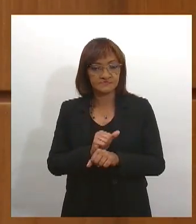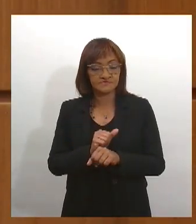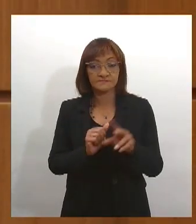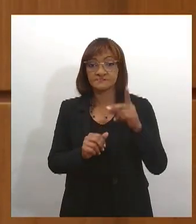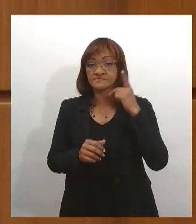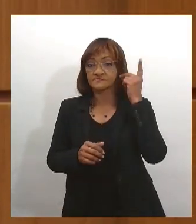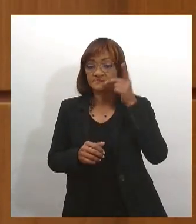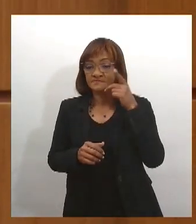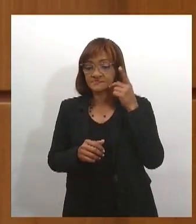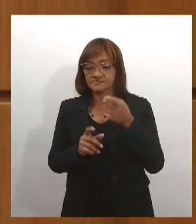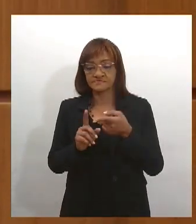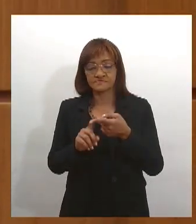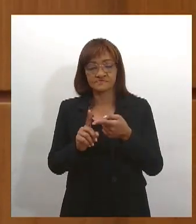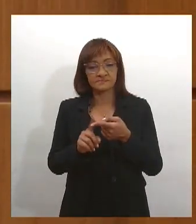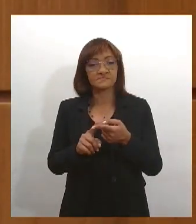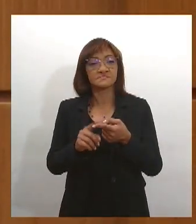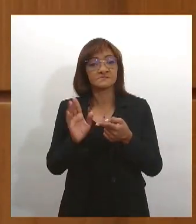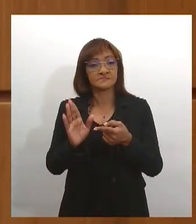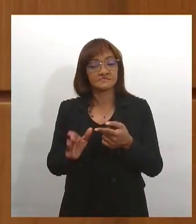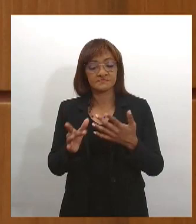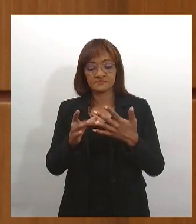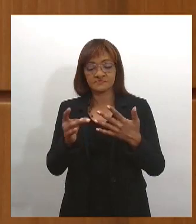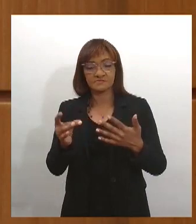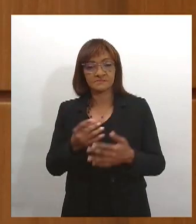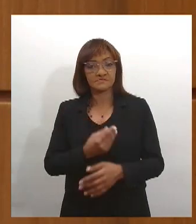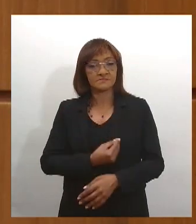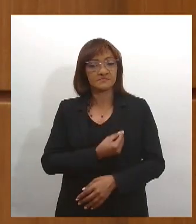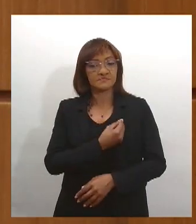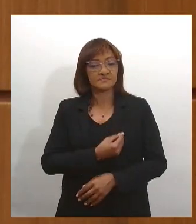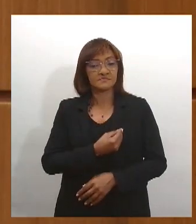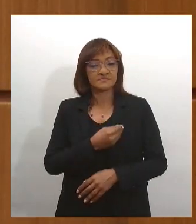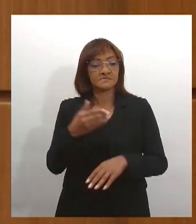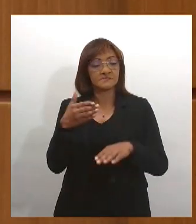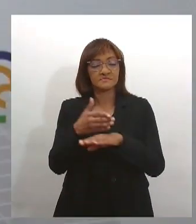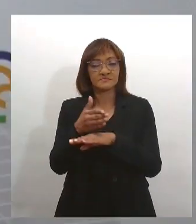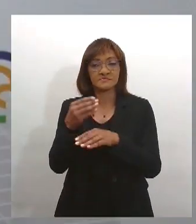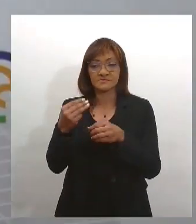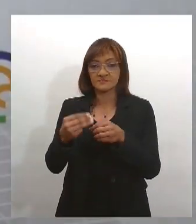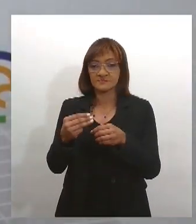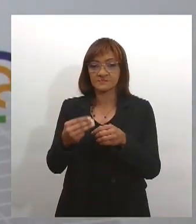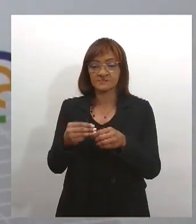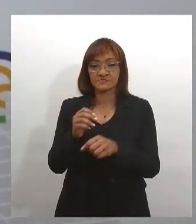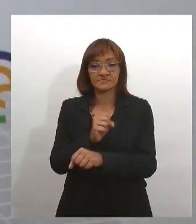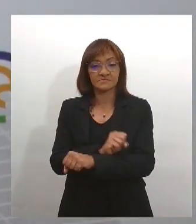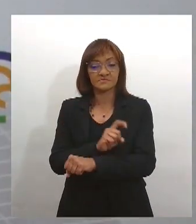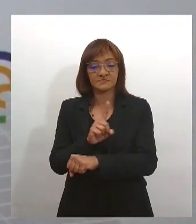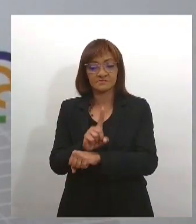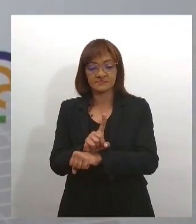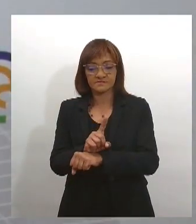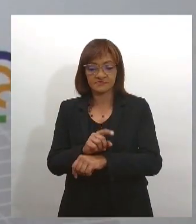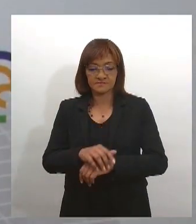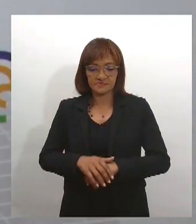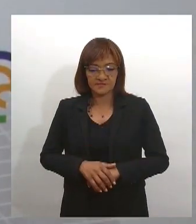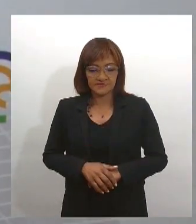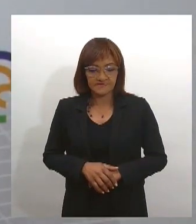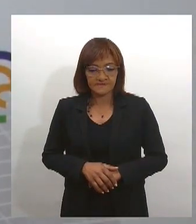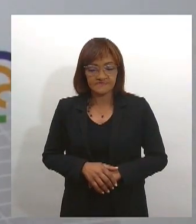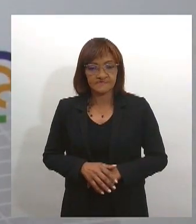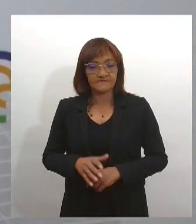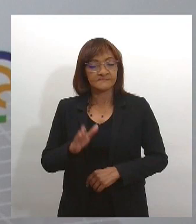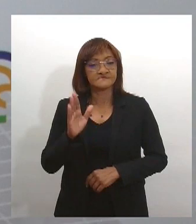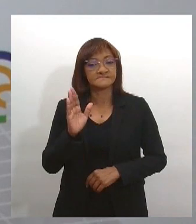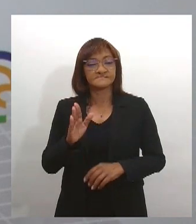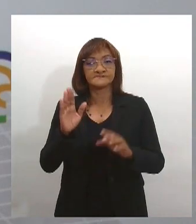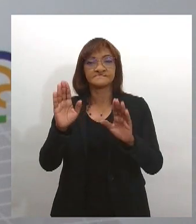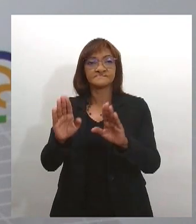registrou também a sua participação em eventos no município de Simão Dias. Registrei também a festa de Santana